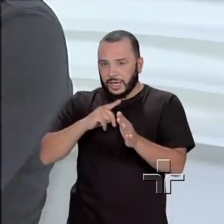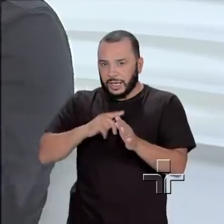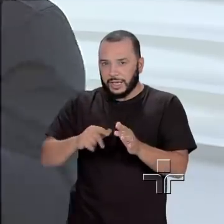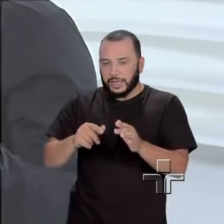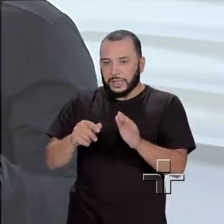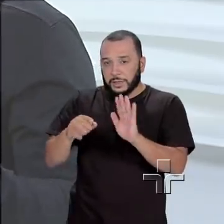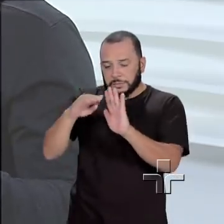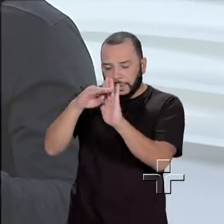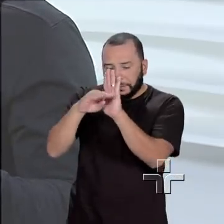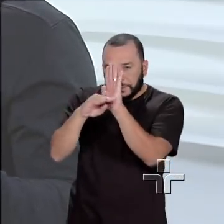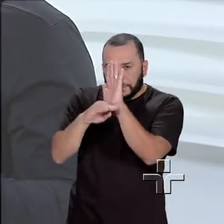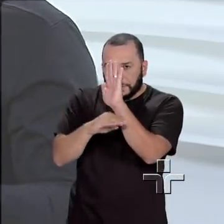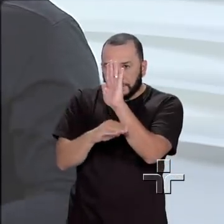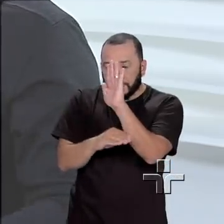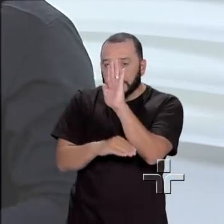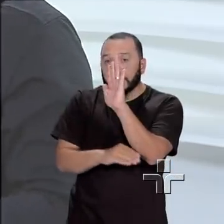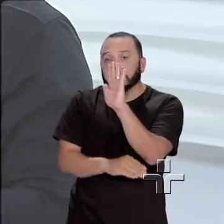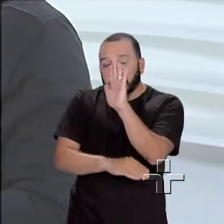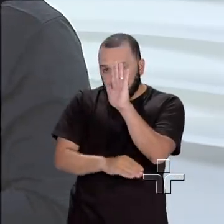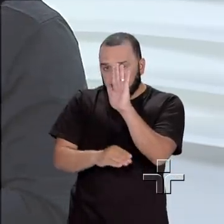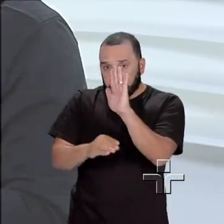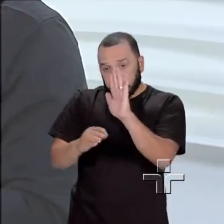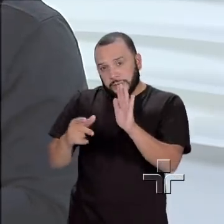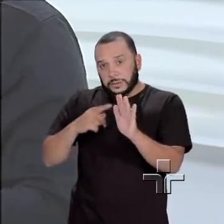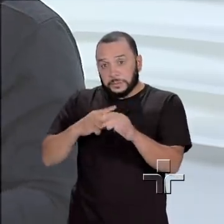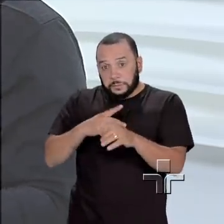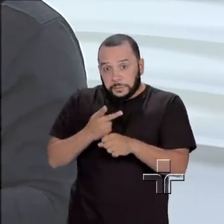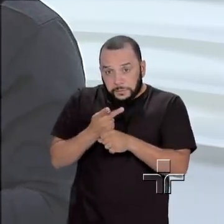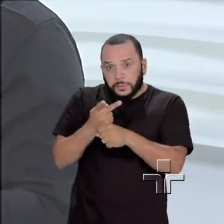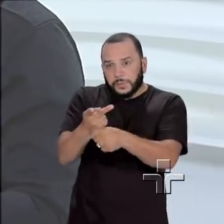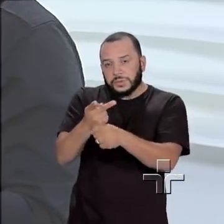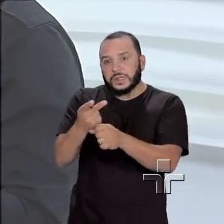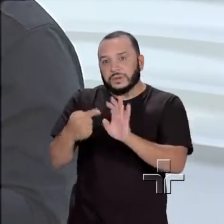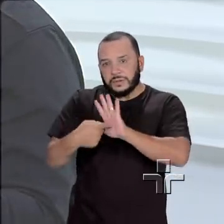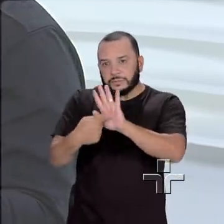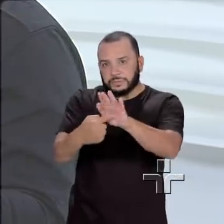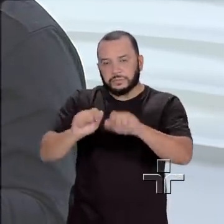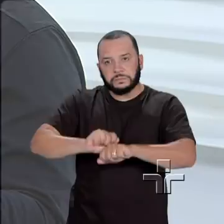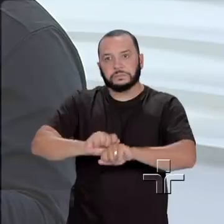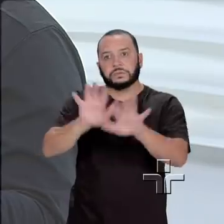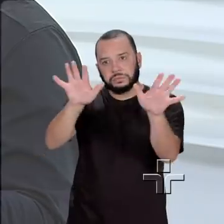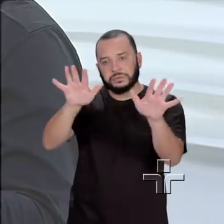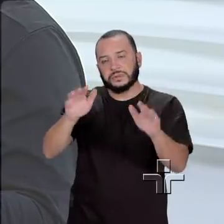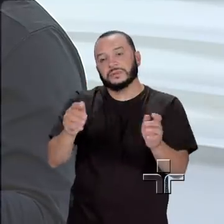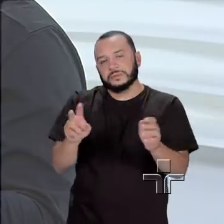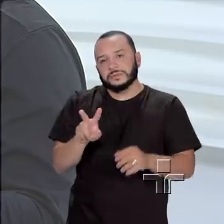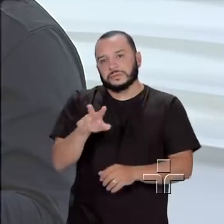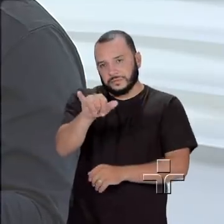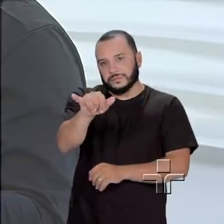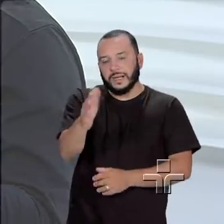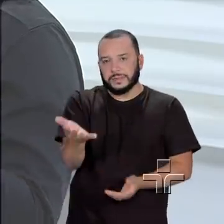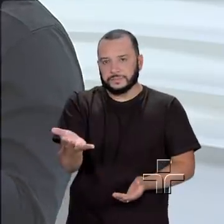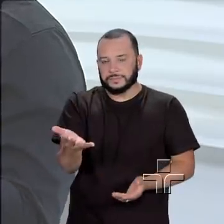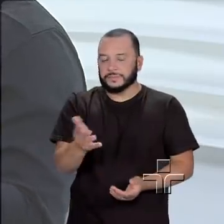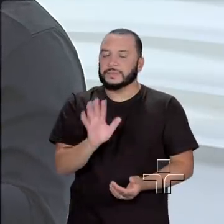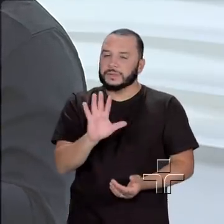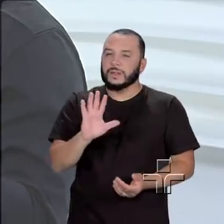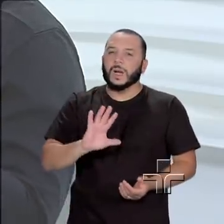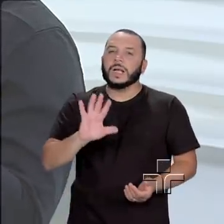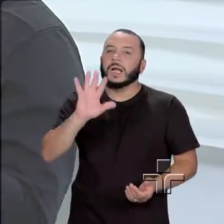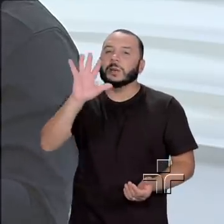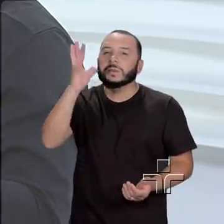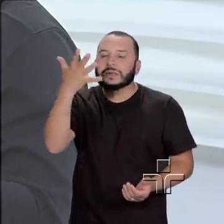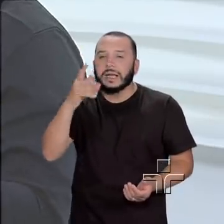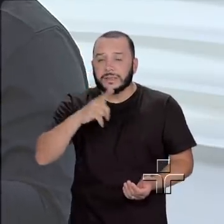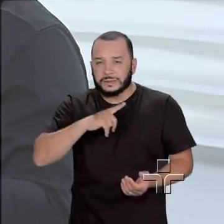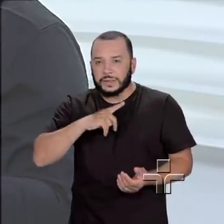o resultado que vai sair deles, por exemplo, em busca, vai ser polarizado. Não temos como evitar isso. O que acontece no